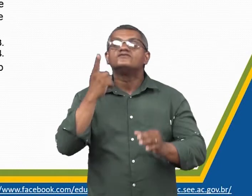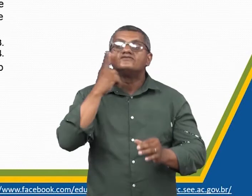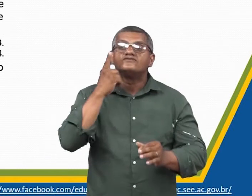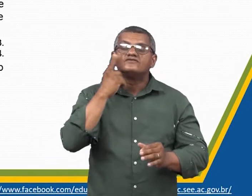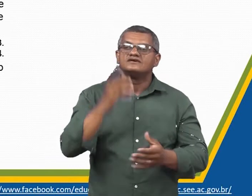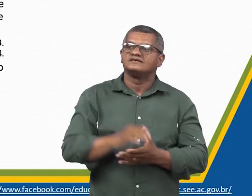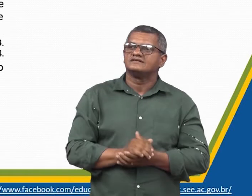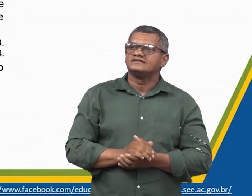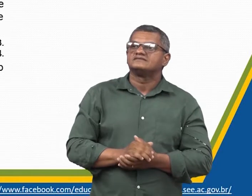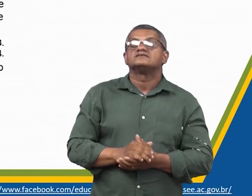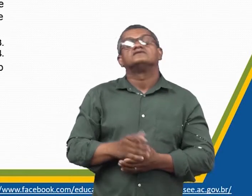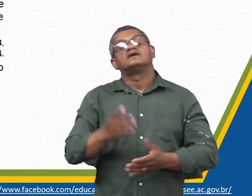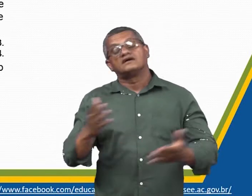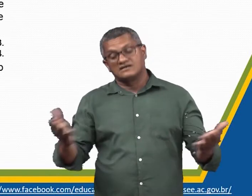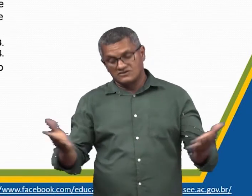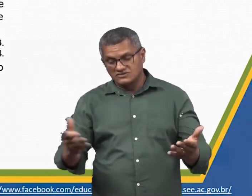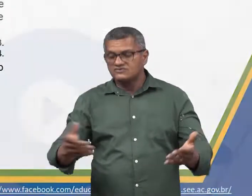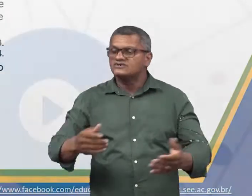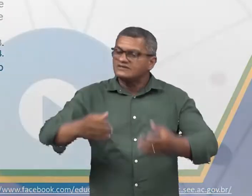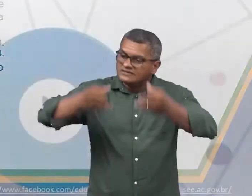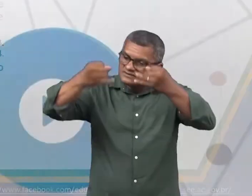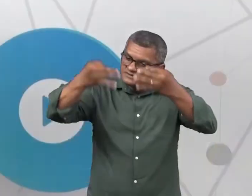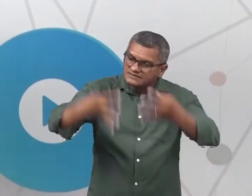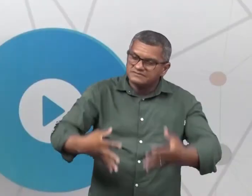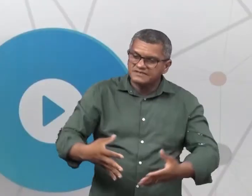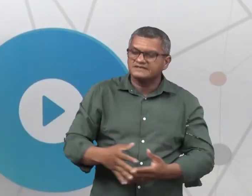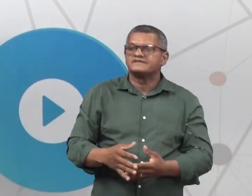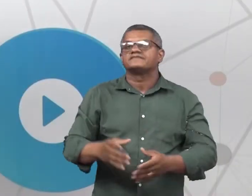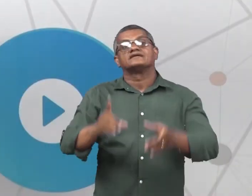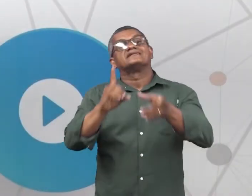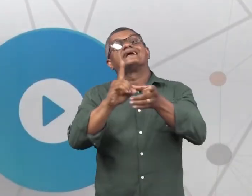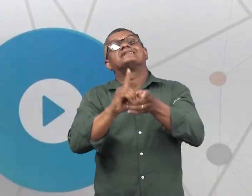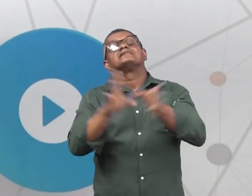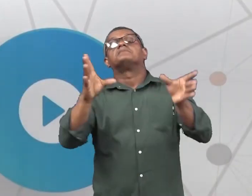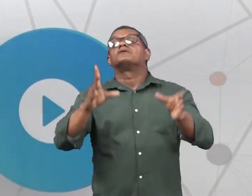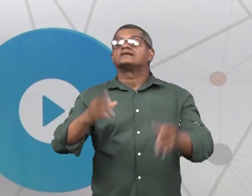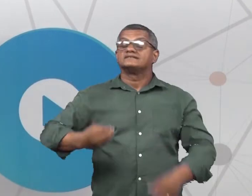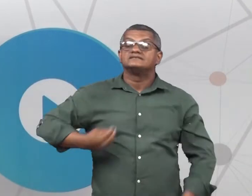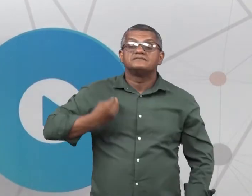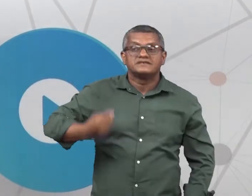das minorias. Vejamos. Eu acabei de comentar com vocês